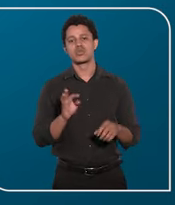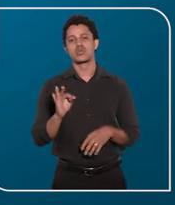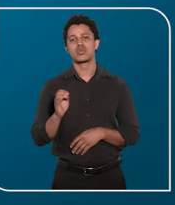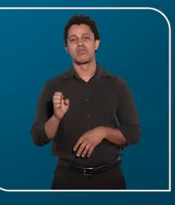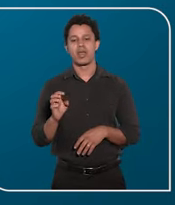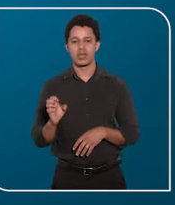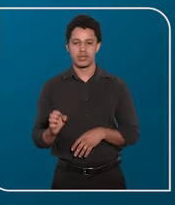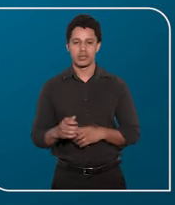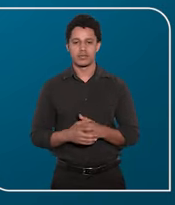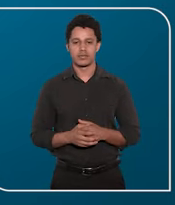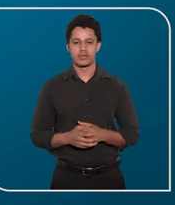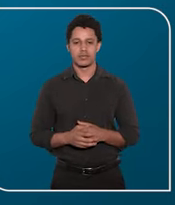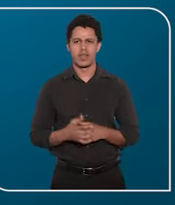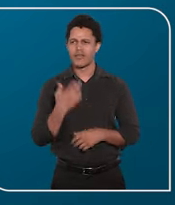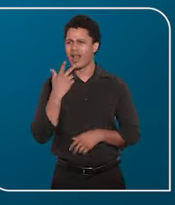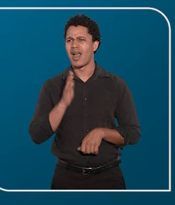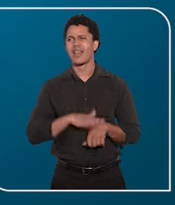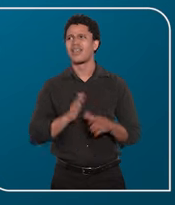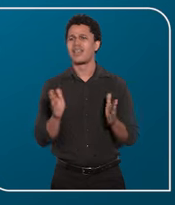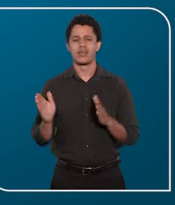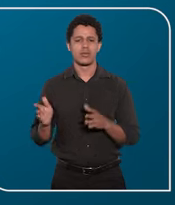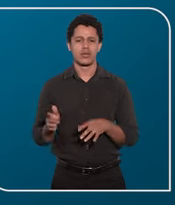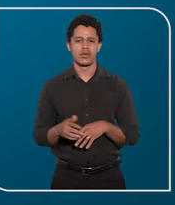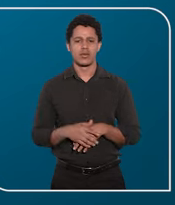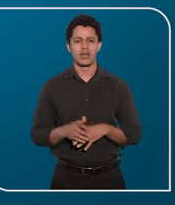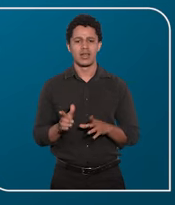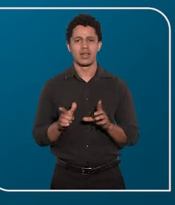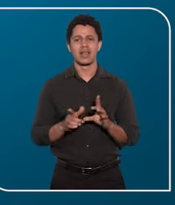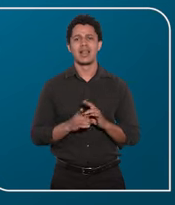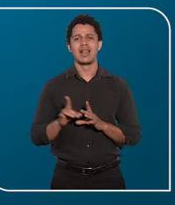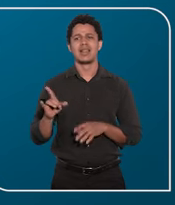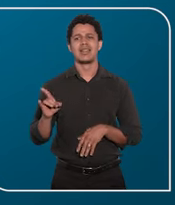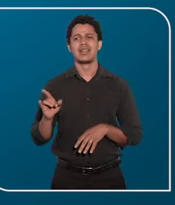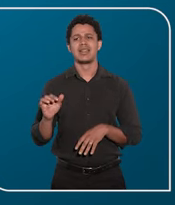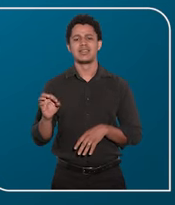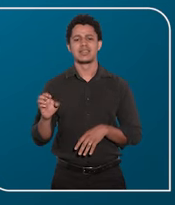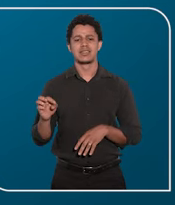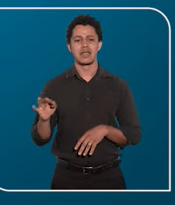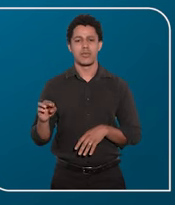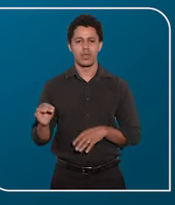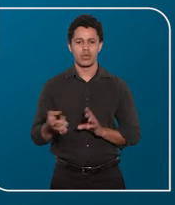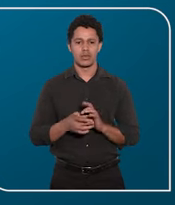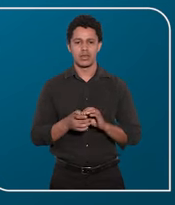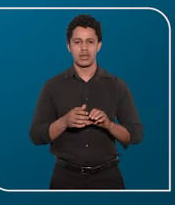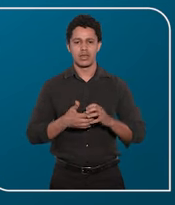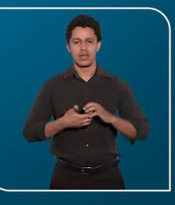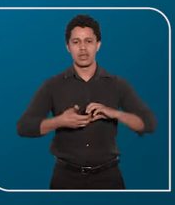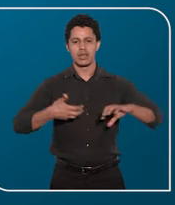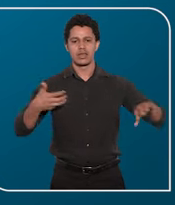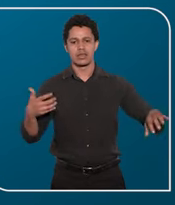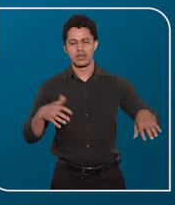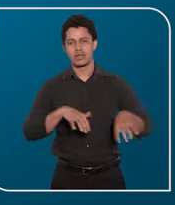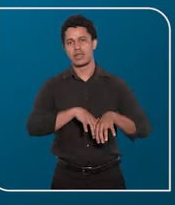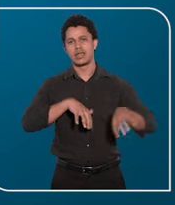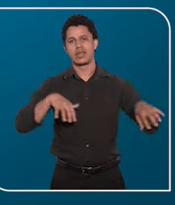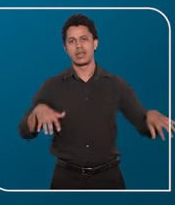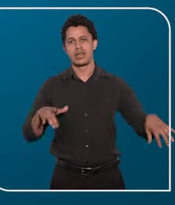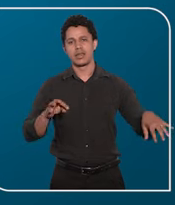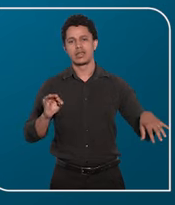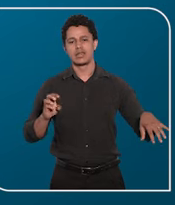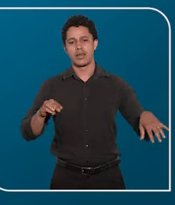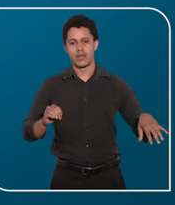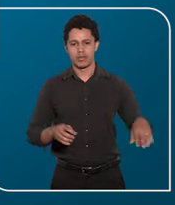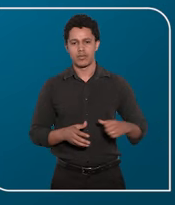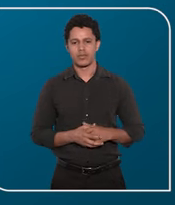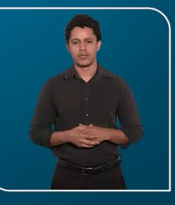aqui pode pedir o licenciamento, desculpa. E aqui tem uma circunstância relacionada ao licenciamento que o pessoal